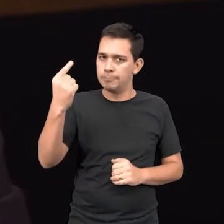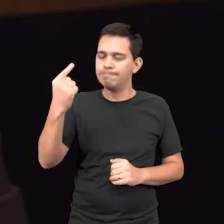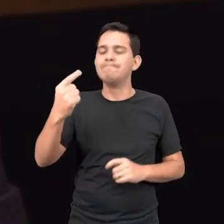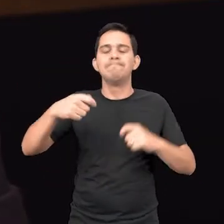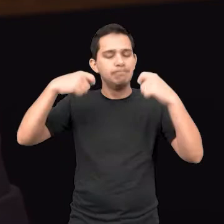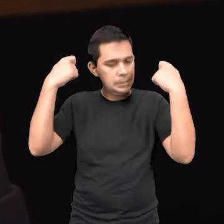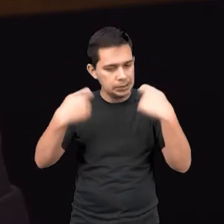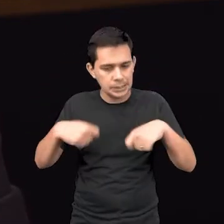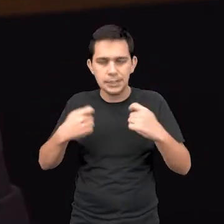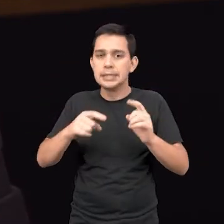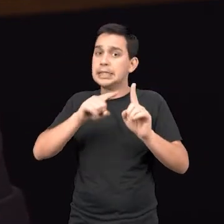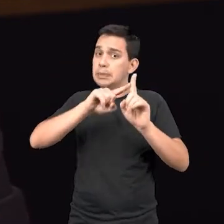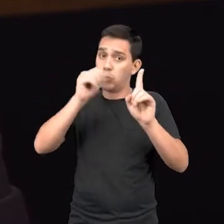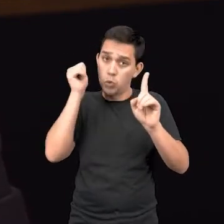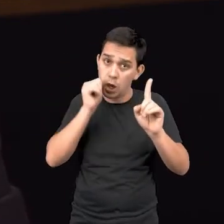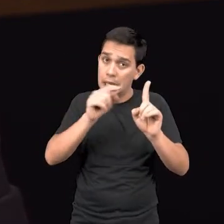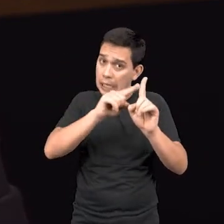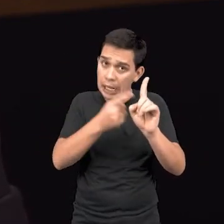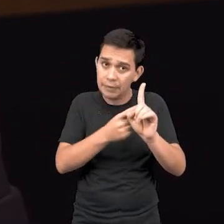ficou determinado na lei